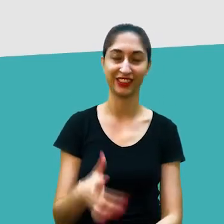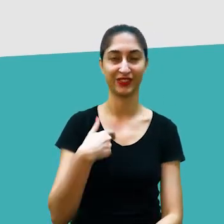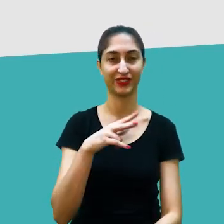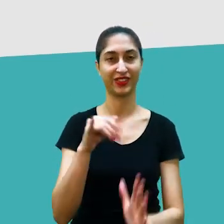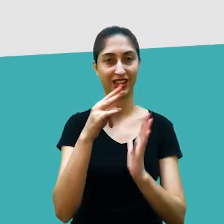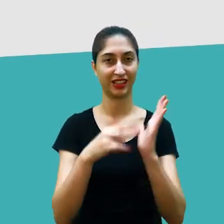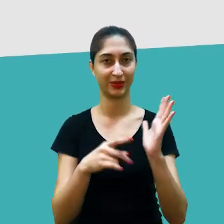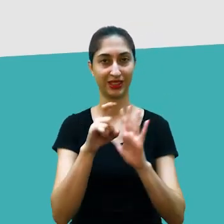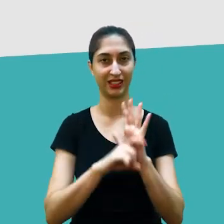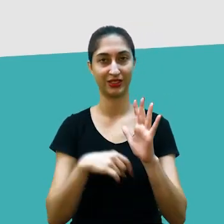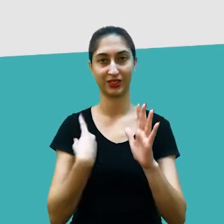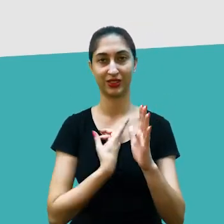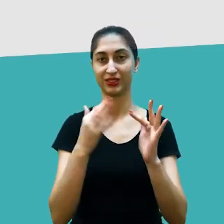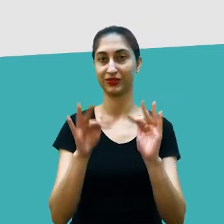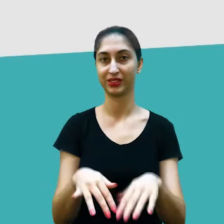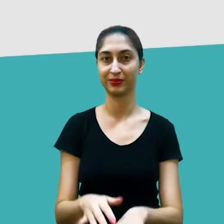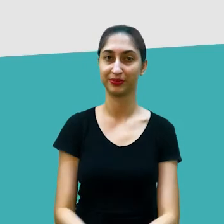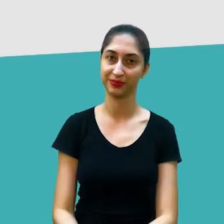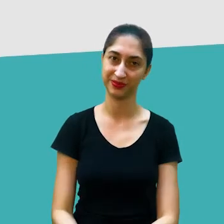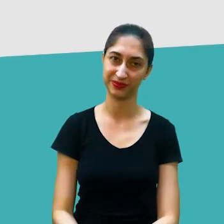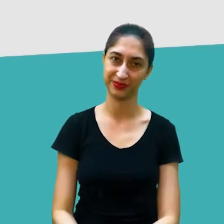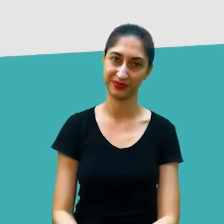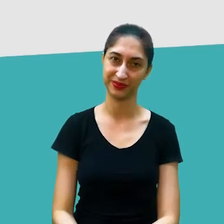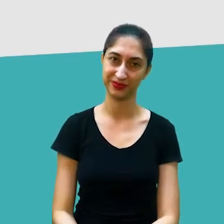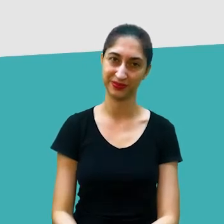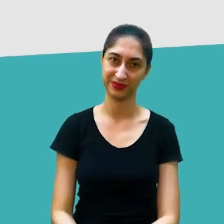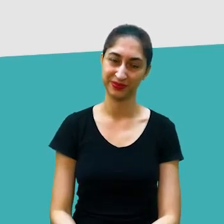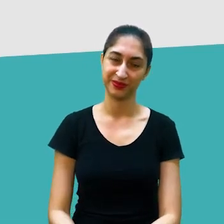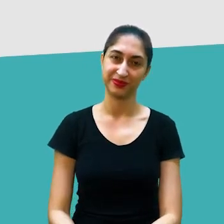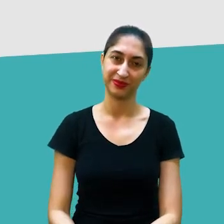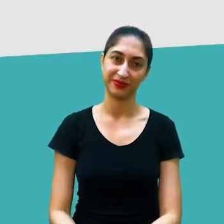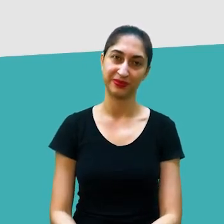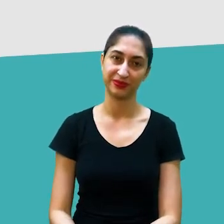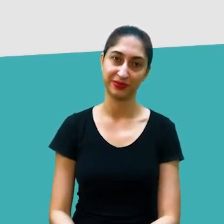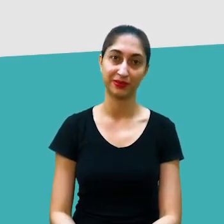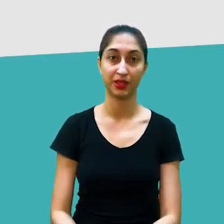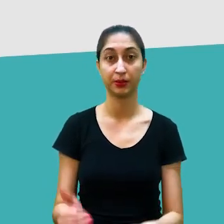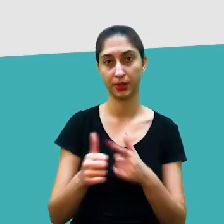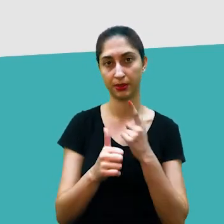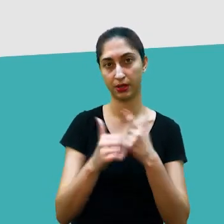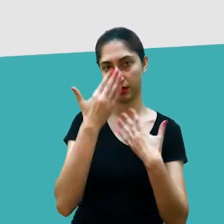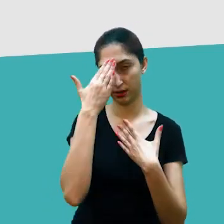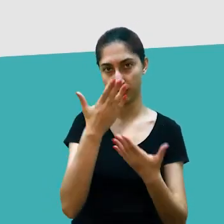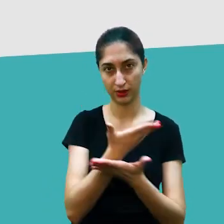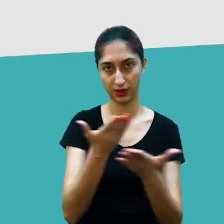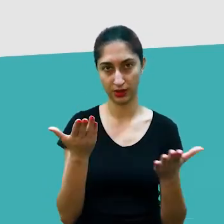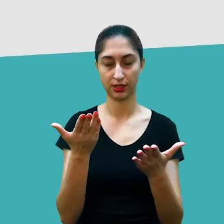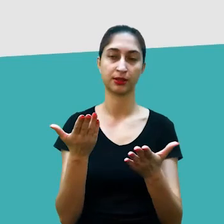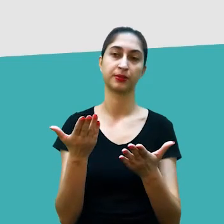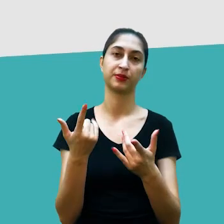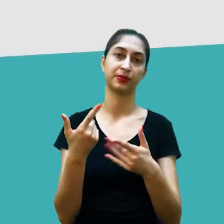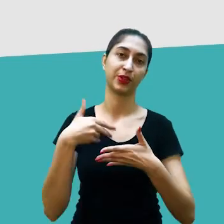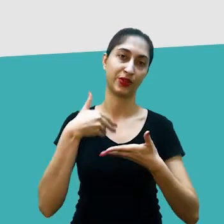textinho aqui para a gente encerrar. Perfeito. Bom, Rô, primeiro agradecer vocês a esse convite